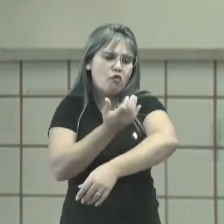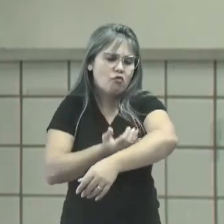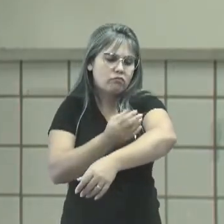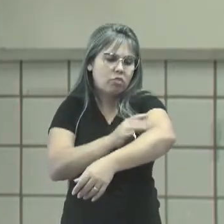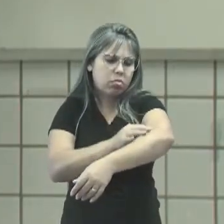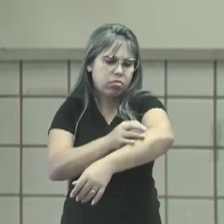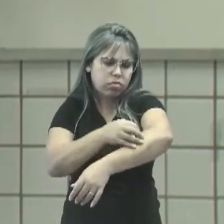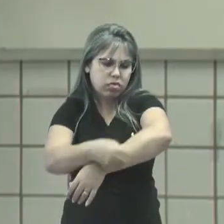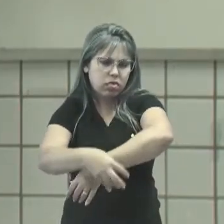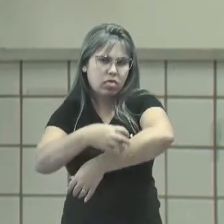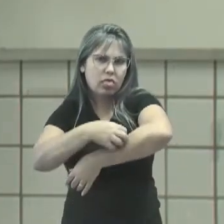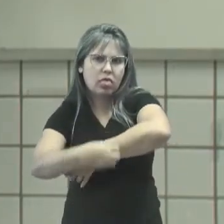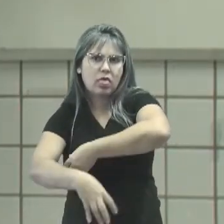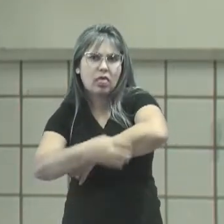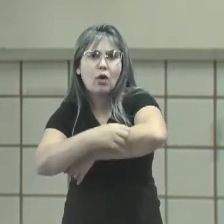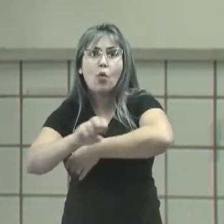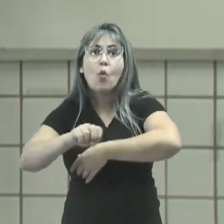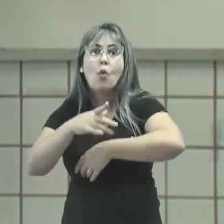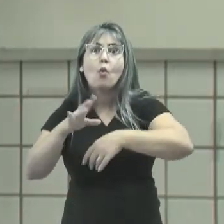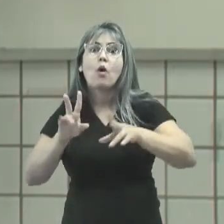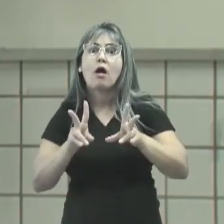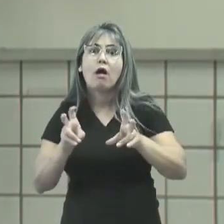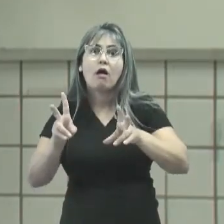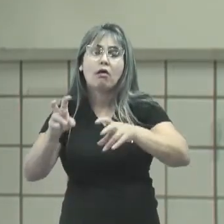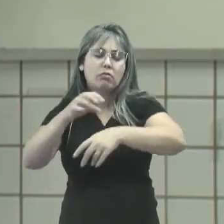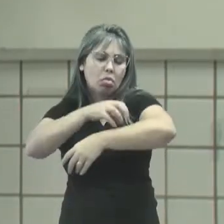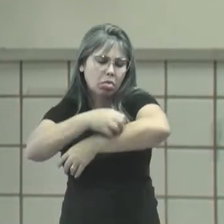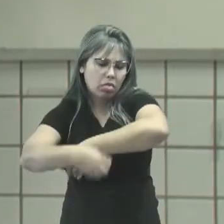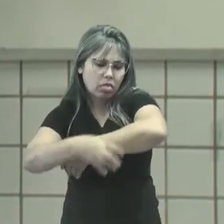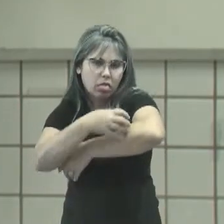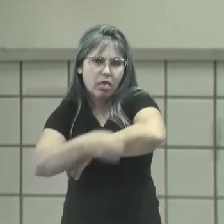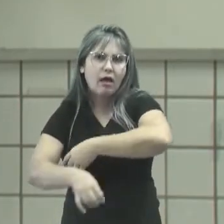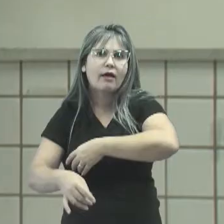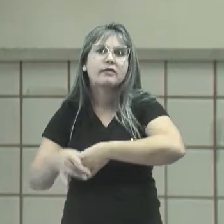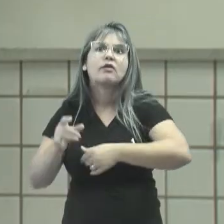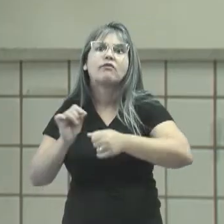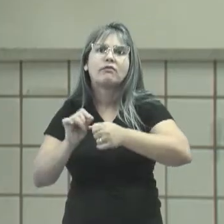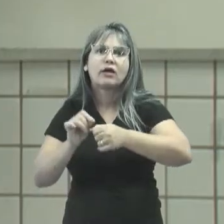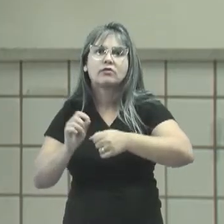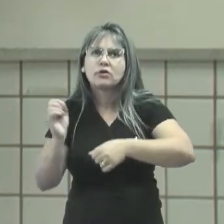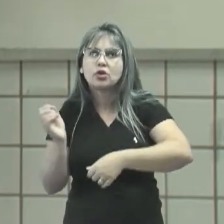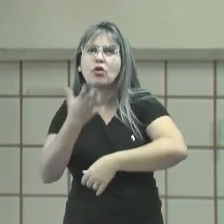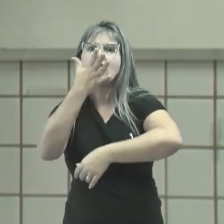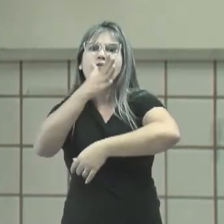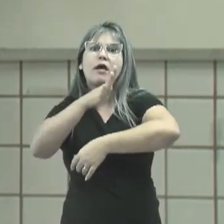de um câncer e assim por diante, tá bom, pessoal? Aqui nós temos